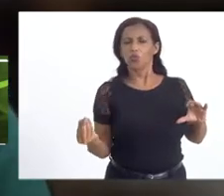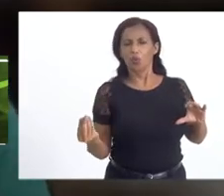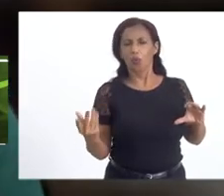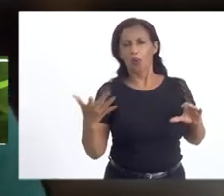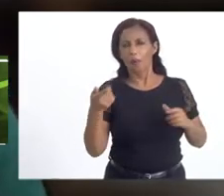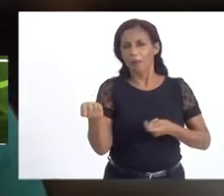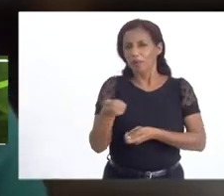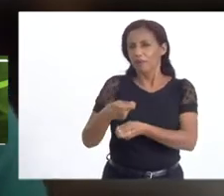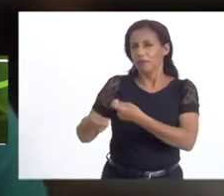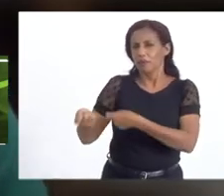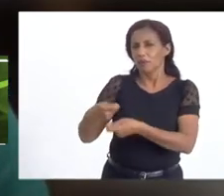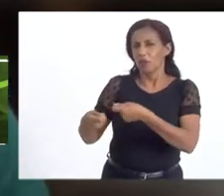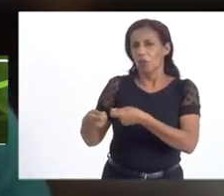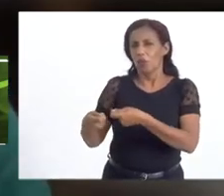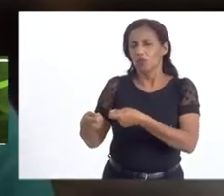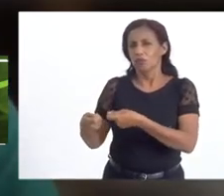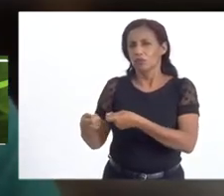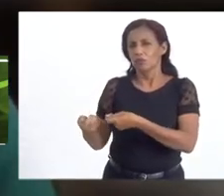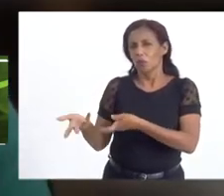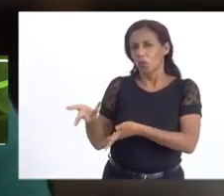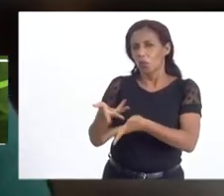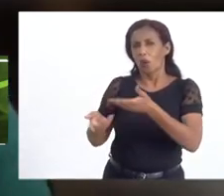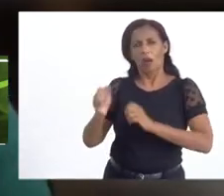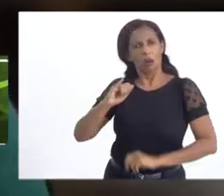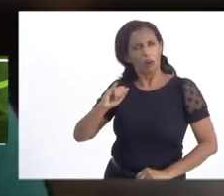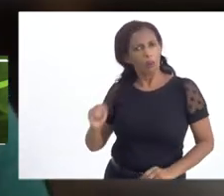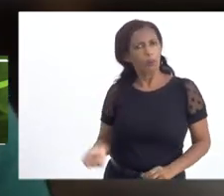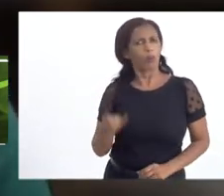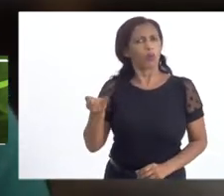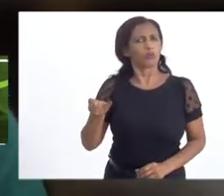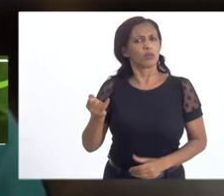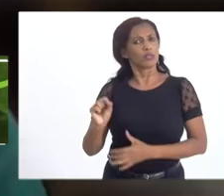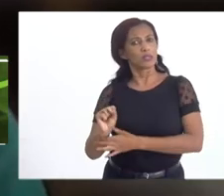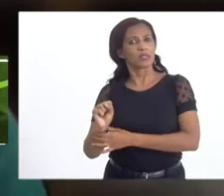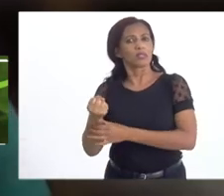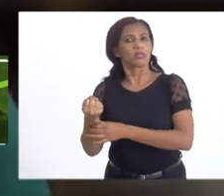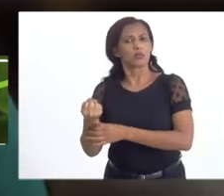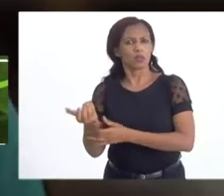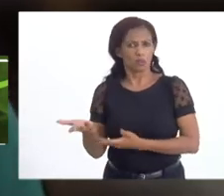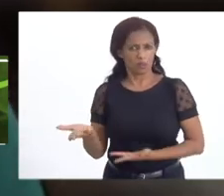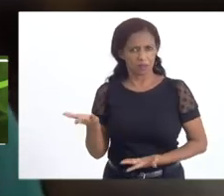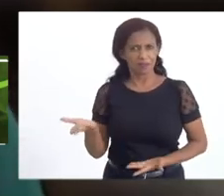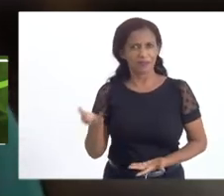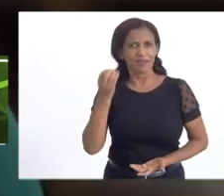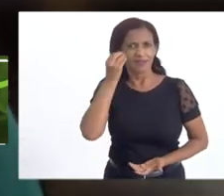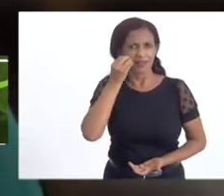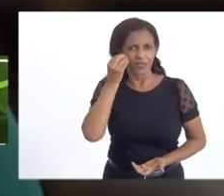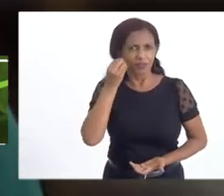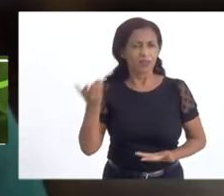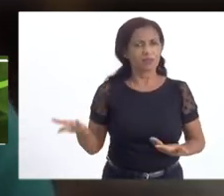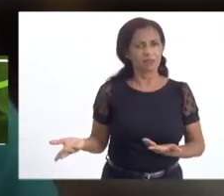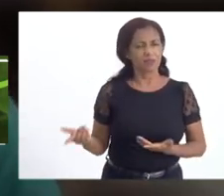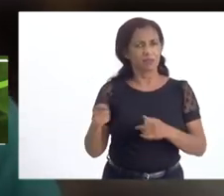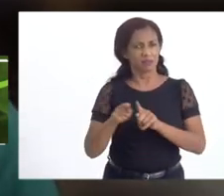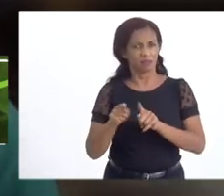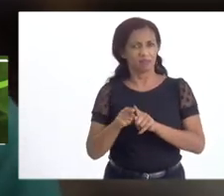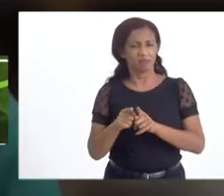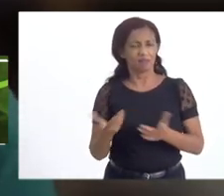fazendo negócio, com quem eu estou atraindo, a possibilidade de ter segurança jurídica. A gente está experimentando isso, por